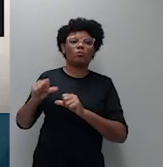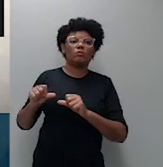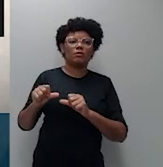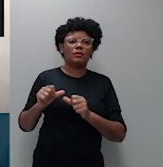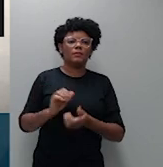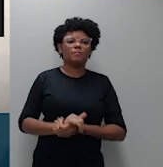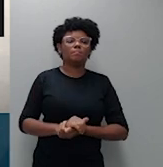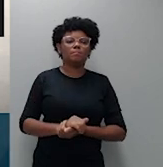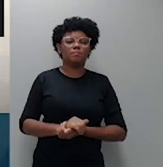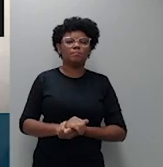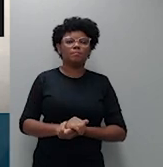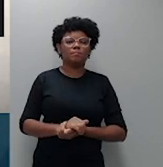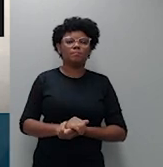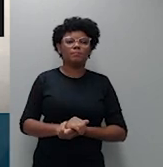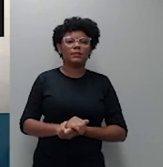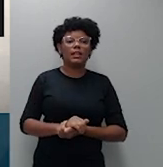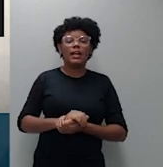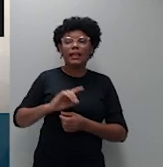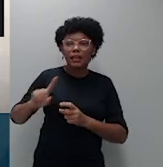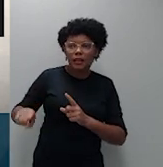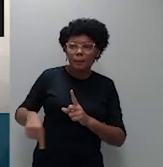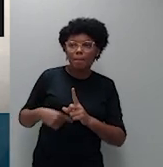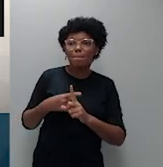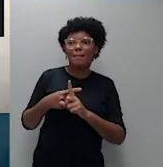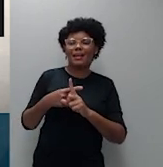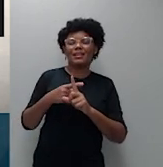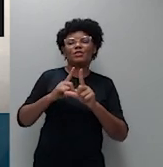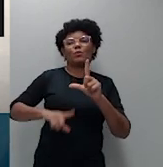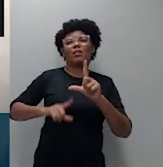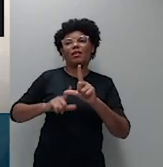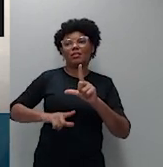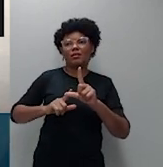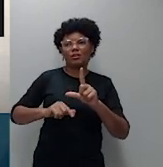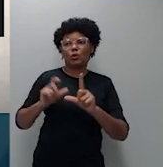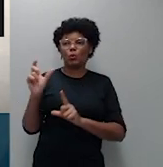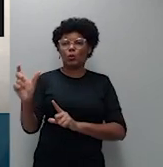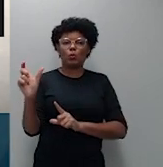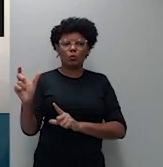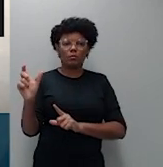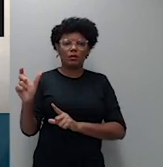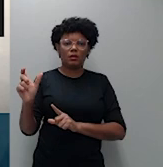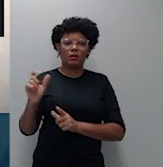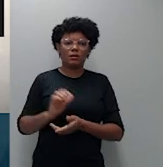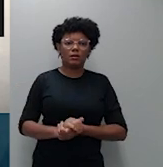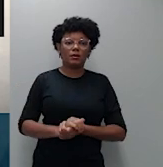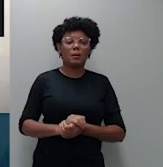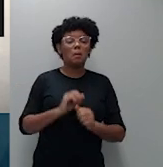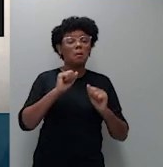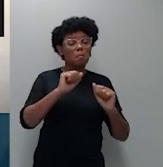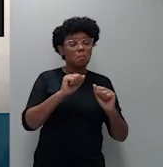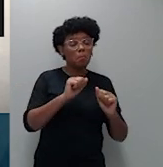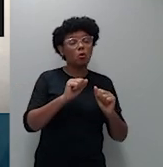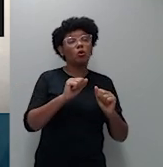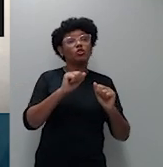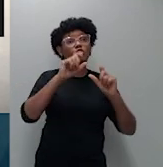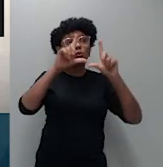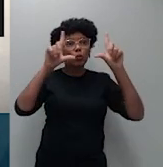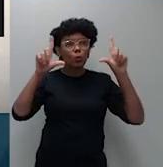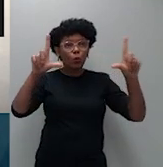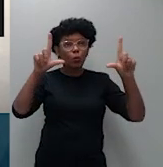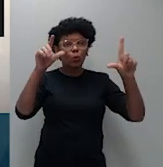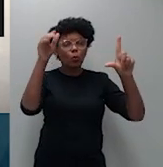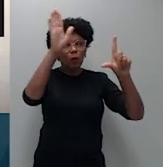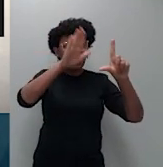acrescentar uma letra ao sobrenome pode fazendo nas obras de arte talvez não para assim de